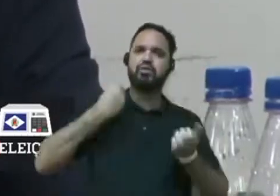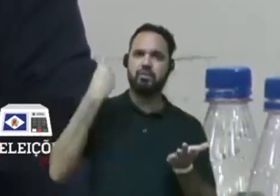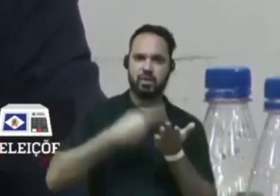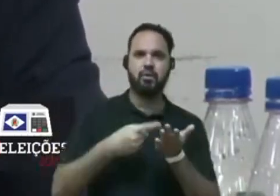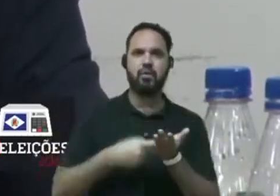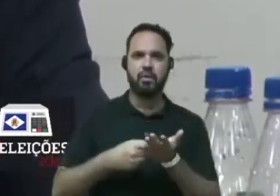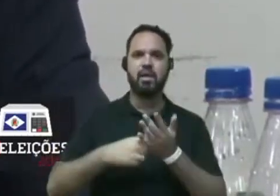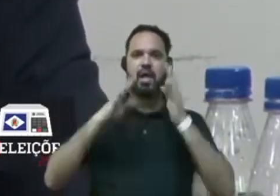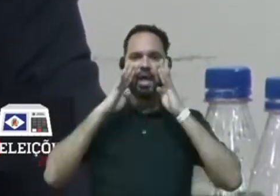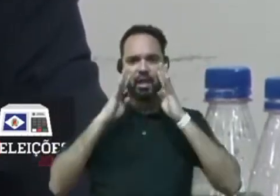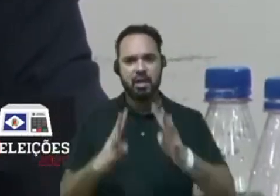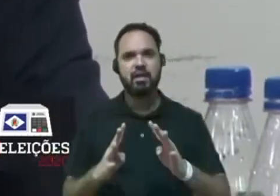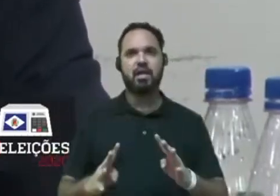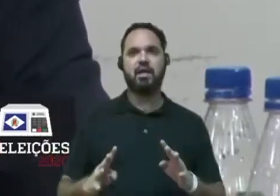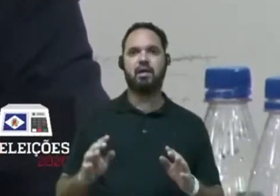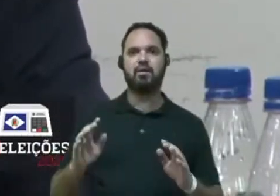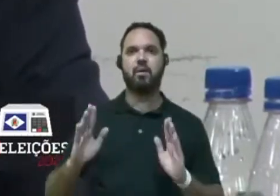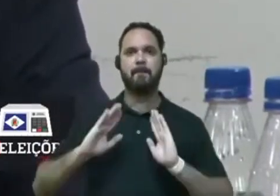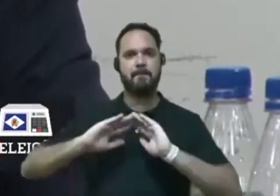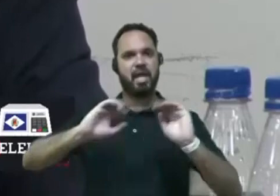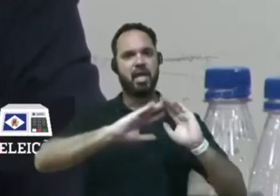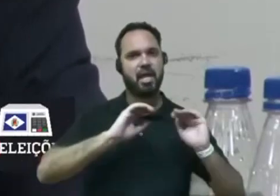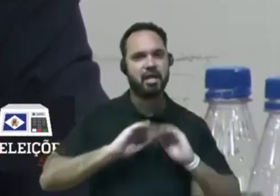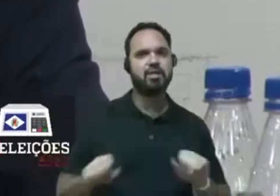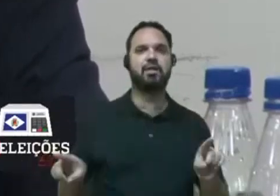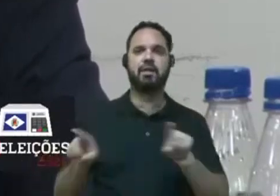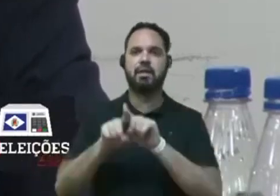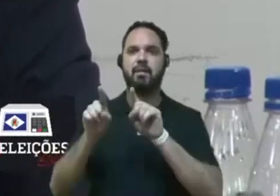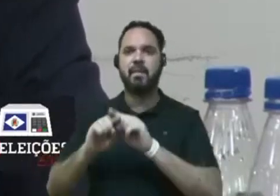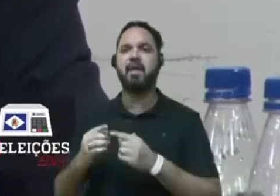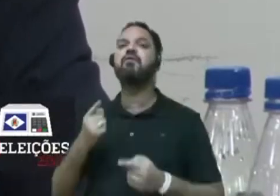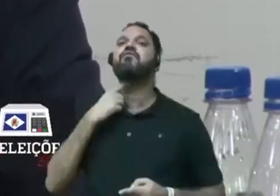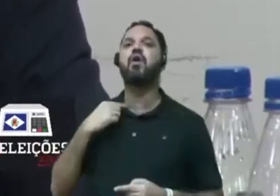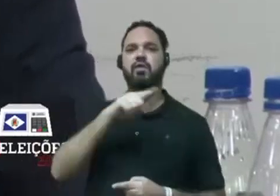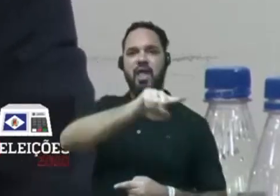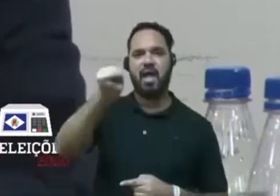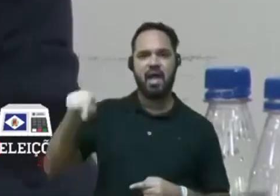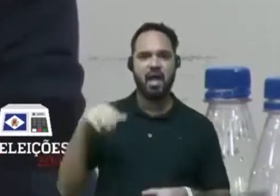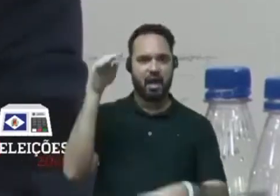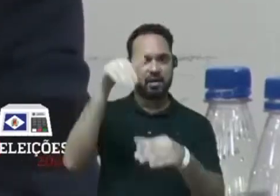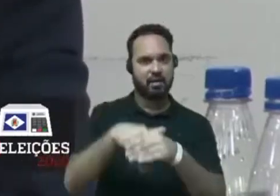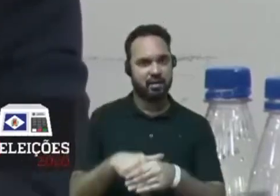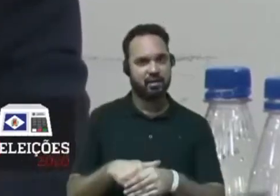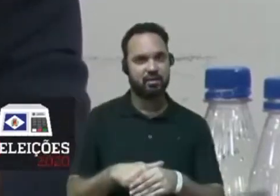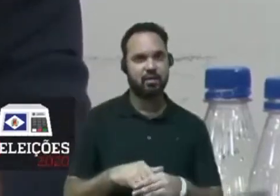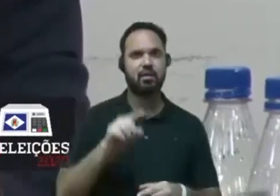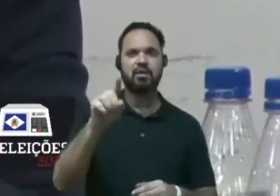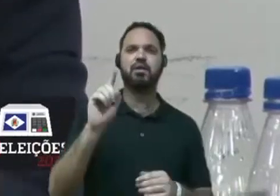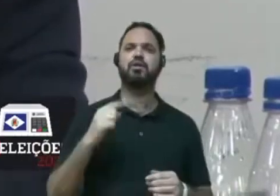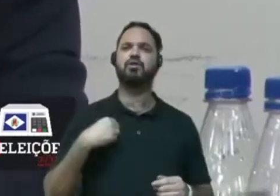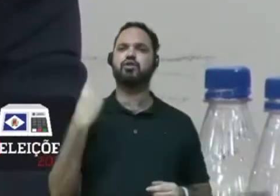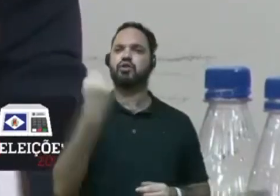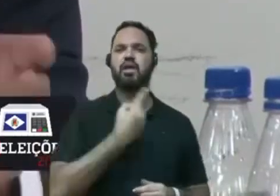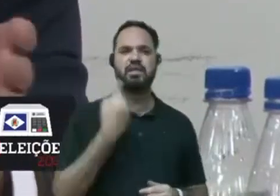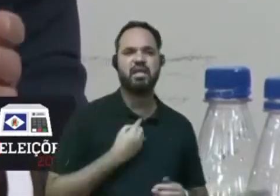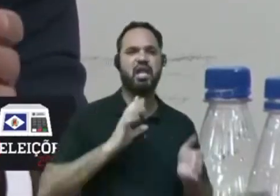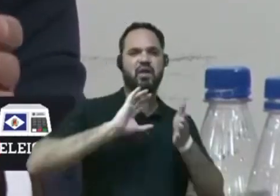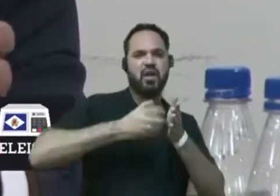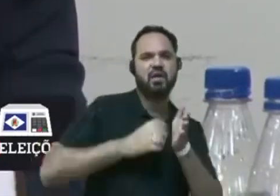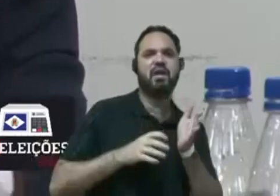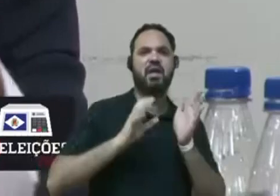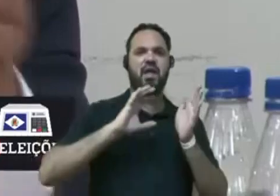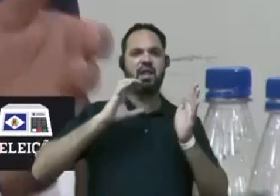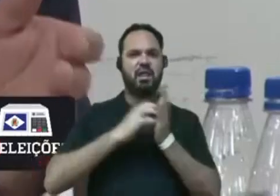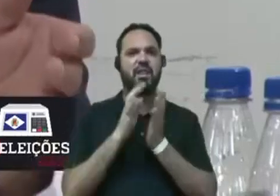atendendo às solicitações e aspiração de você eleitor sai sozinho sem Coligação sem